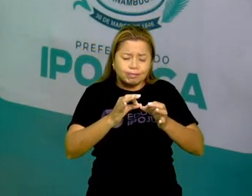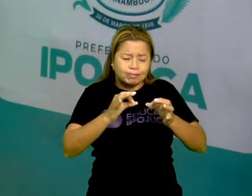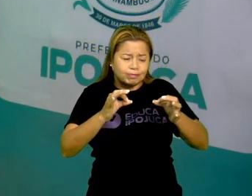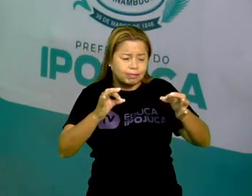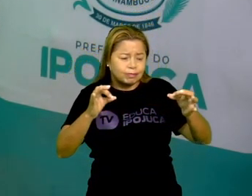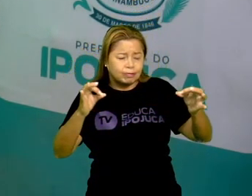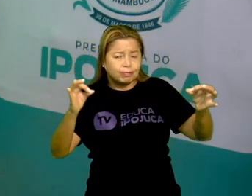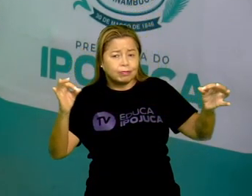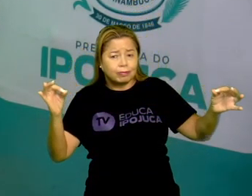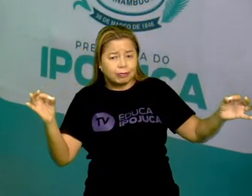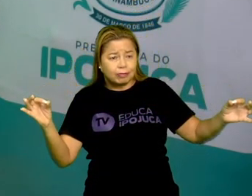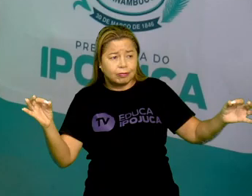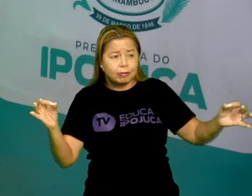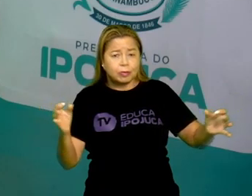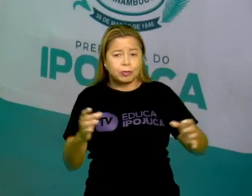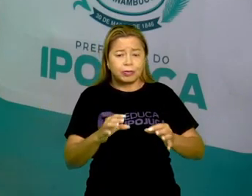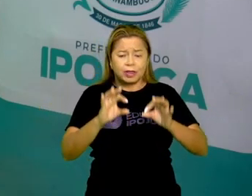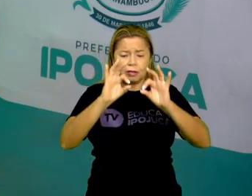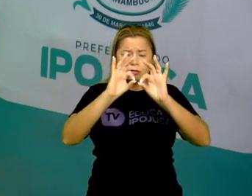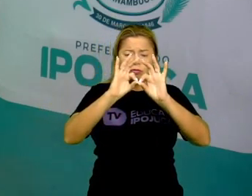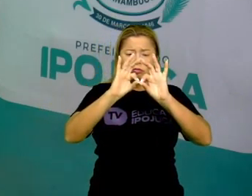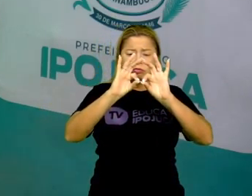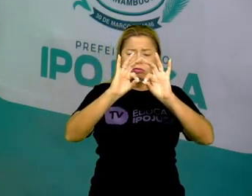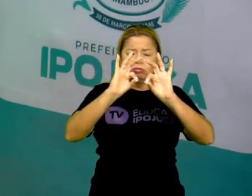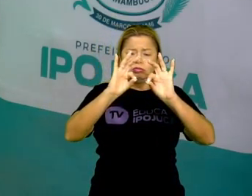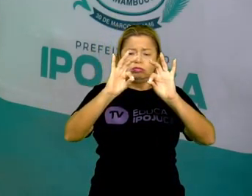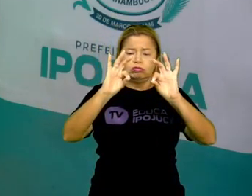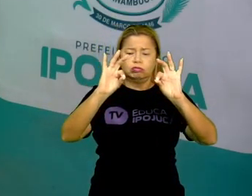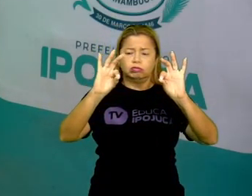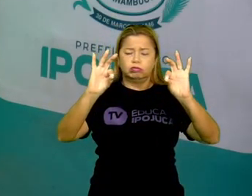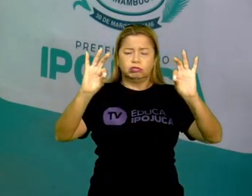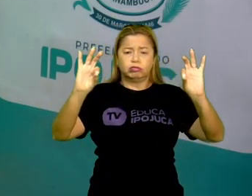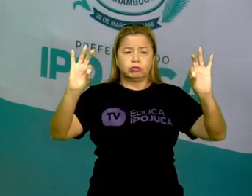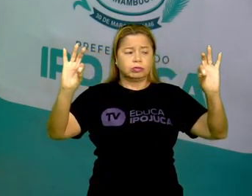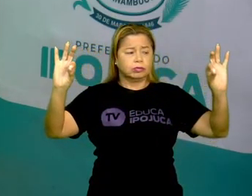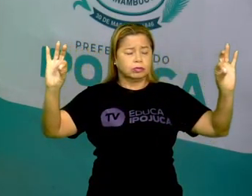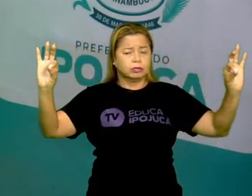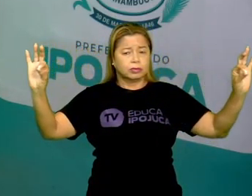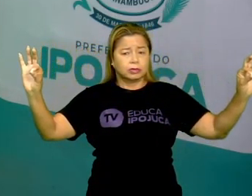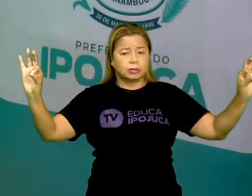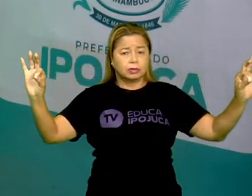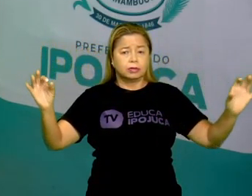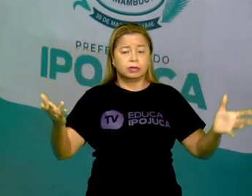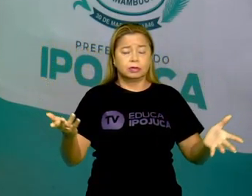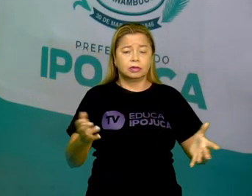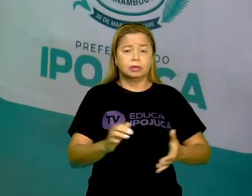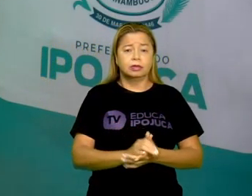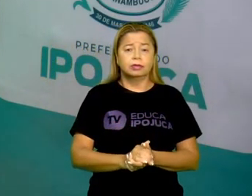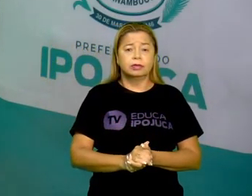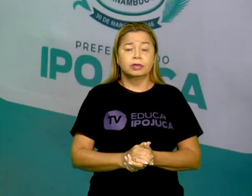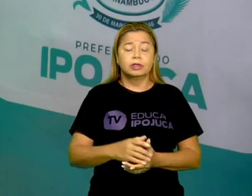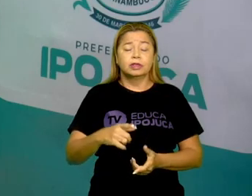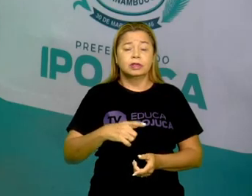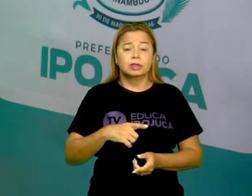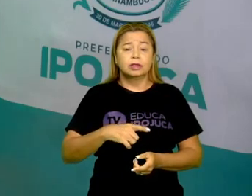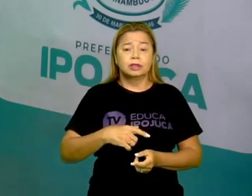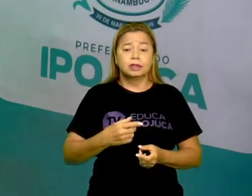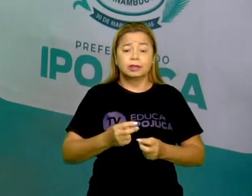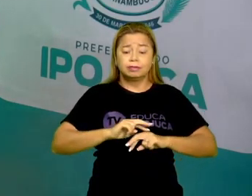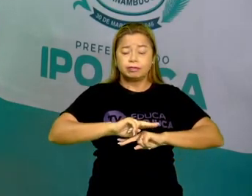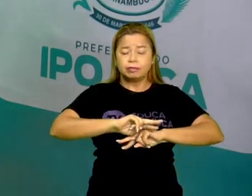medir numa linha, né? De forma linear. E aí a gente tem várias unidades de